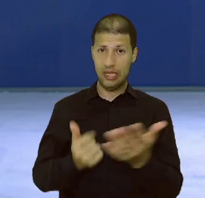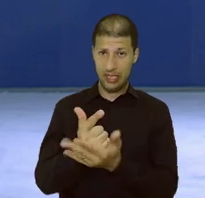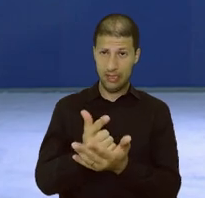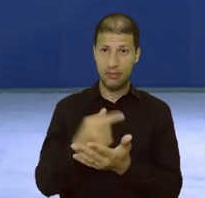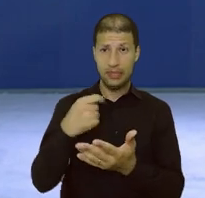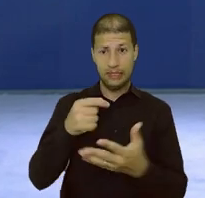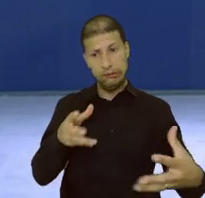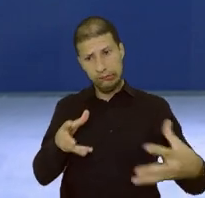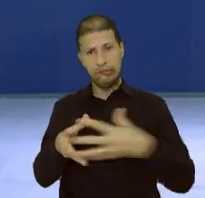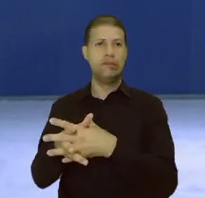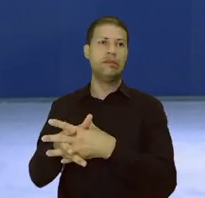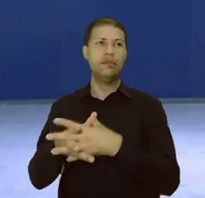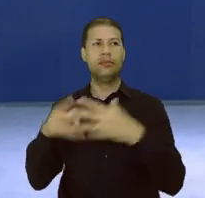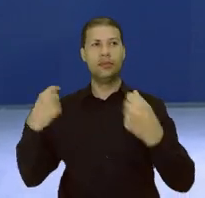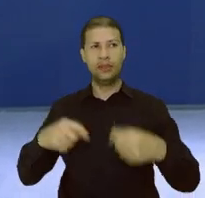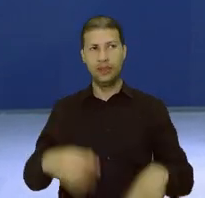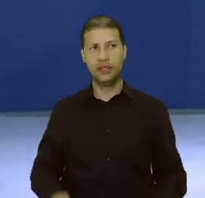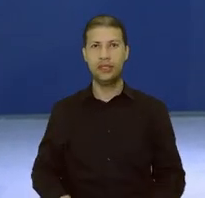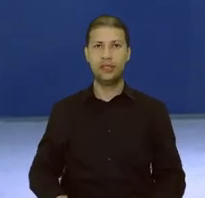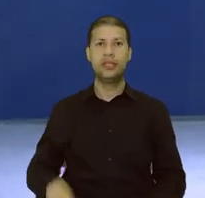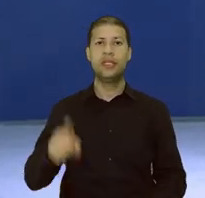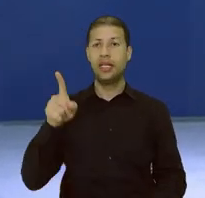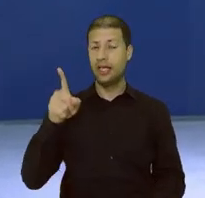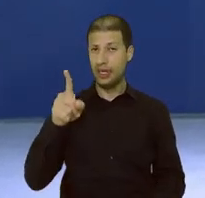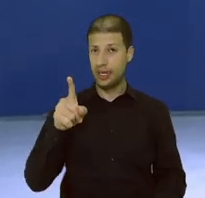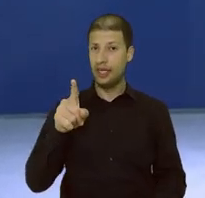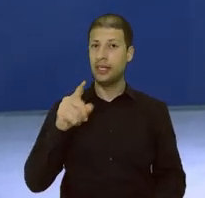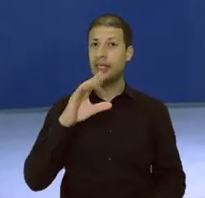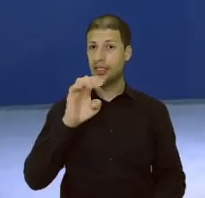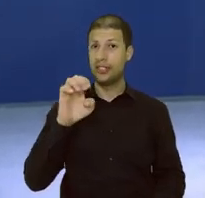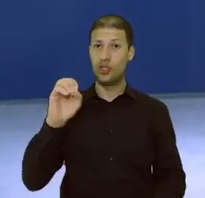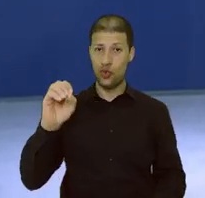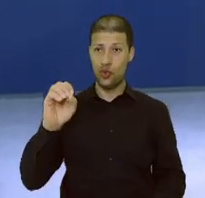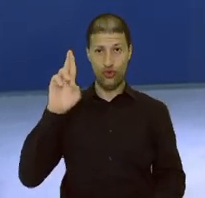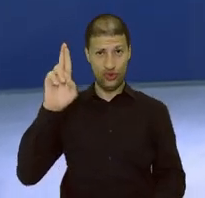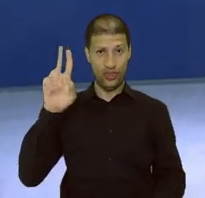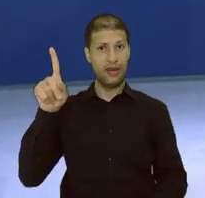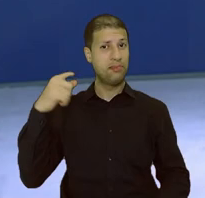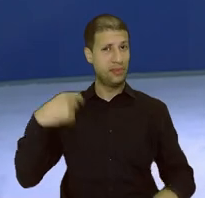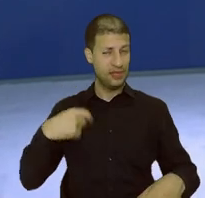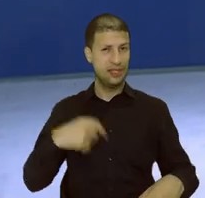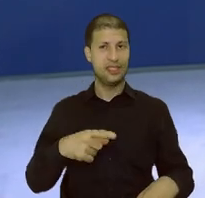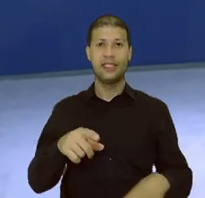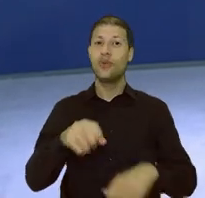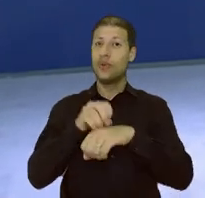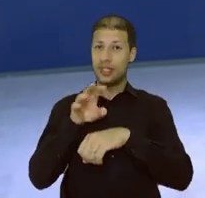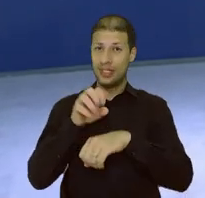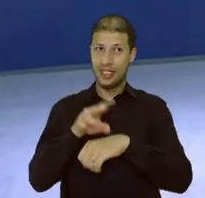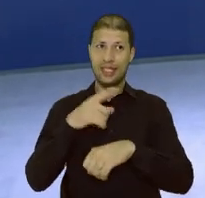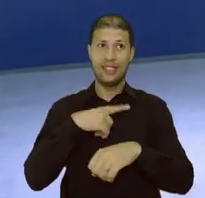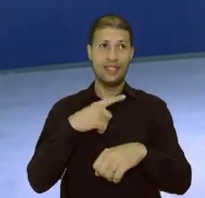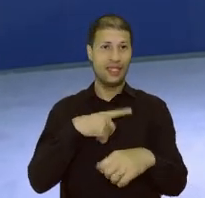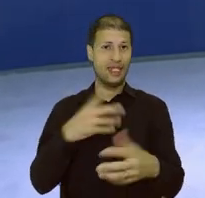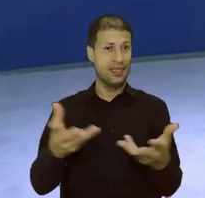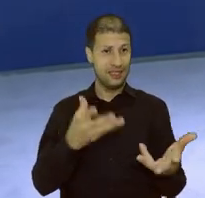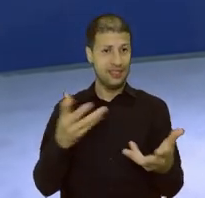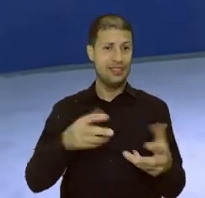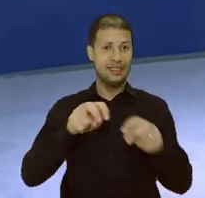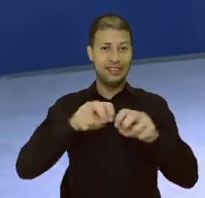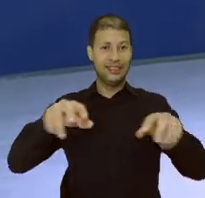integrar o seguinte o senhor que vai que tem que fazer aquele negócio funcionar o conselheiro ele tá ali na arquibancada então